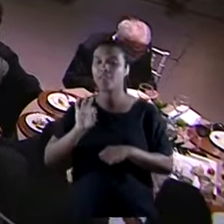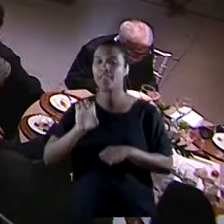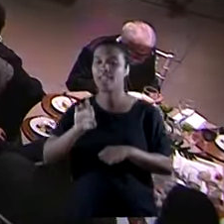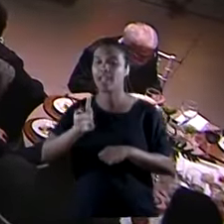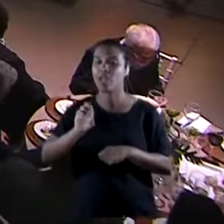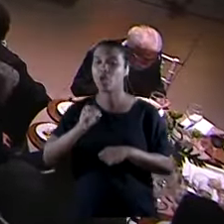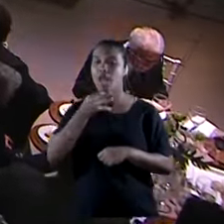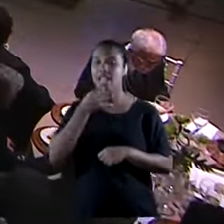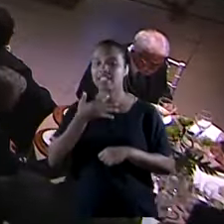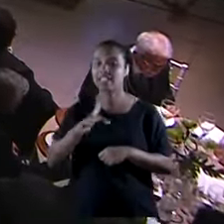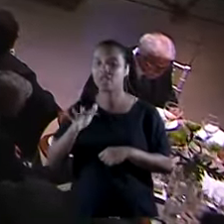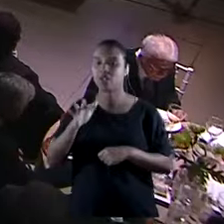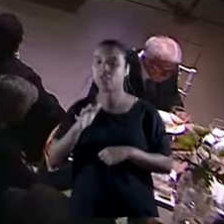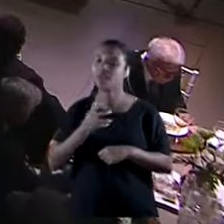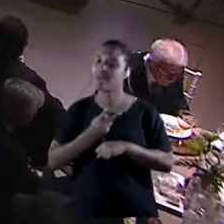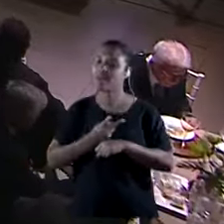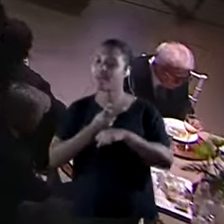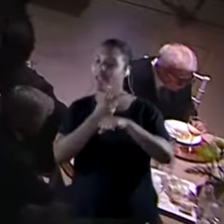Santos.